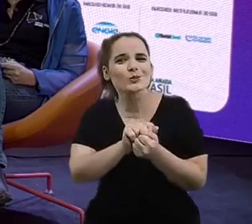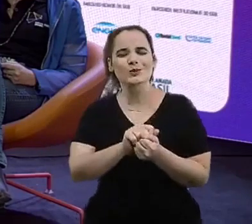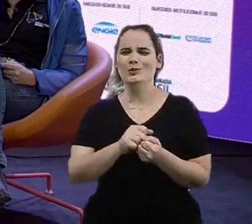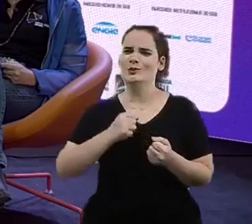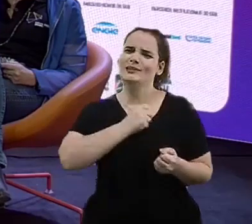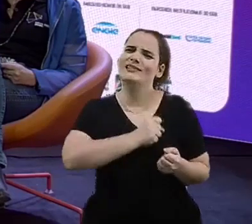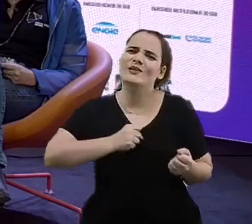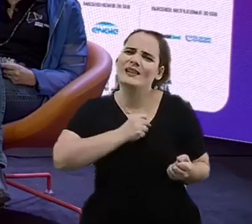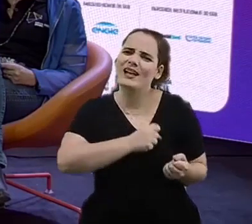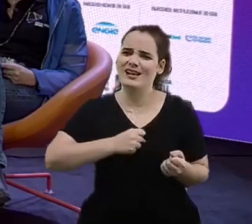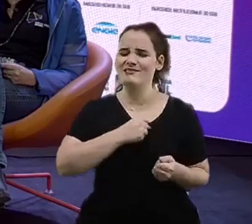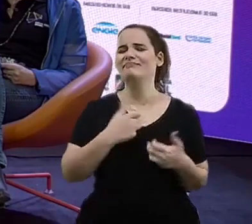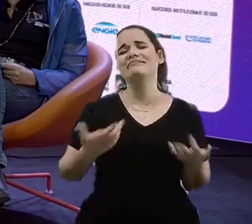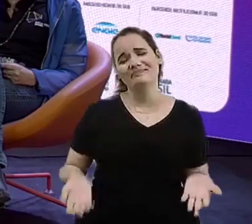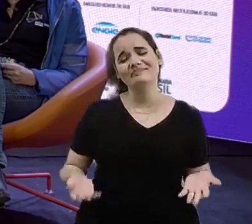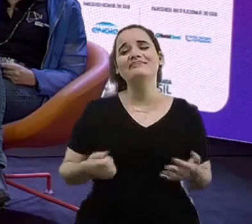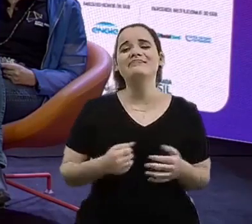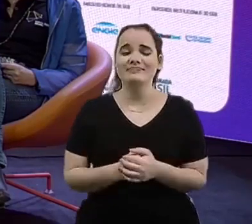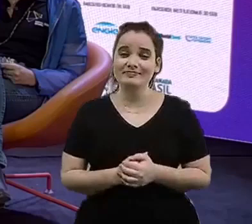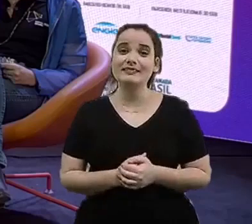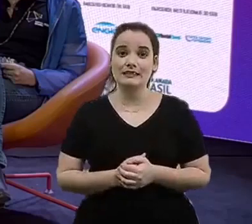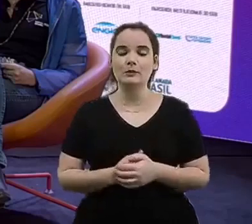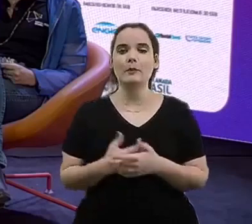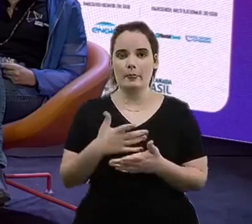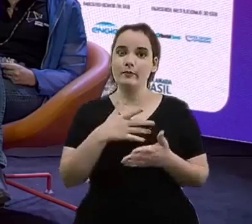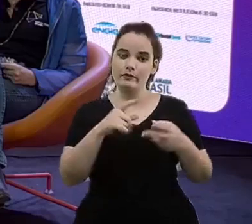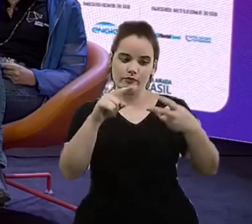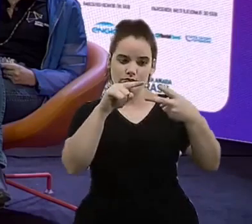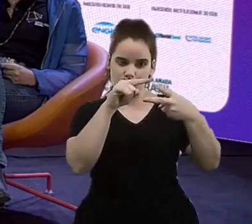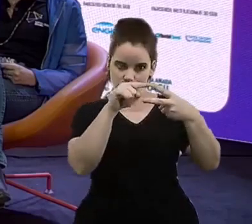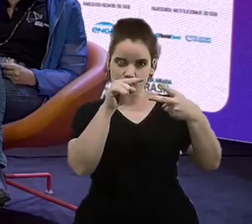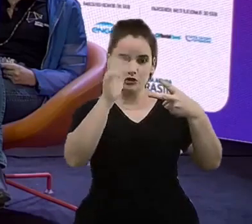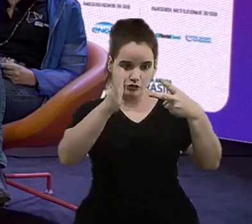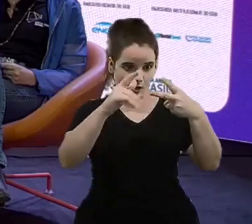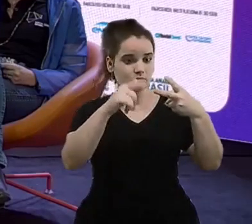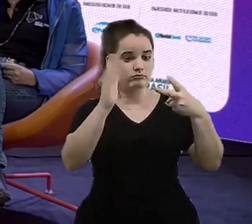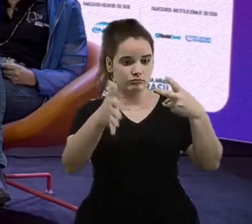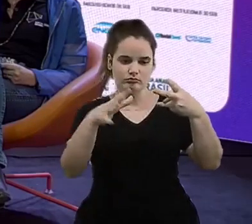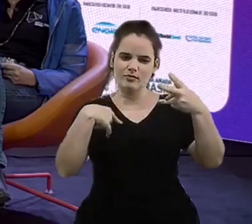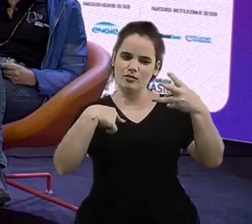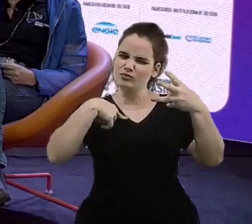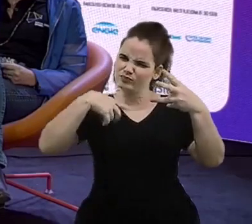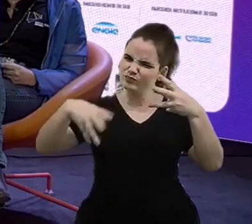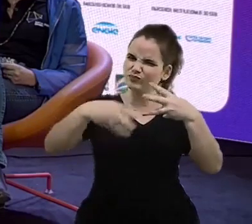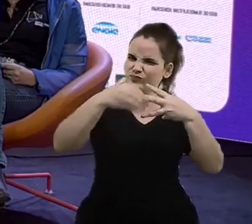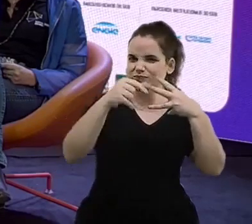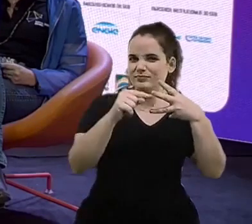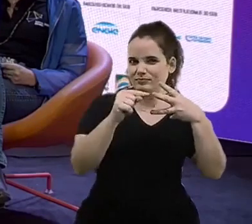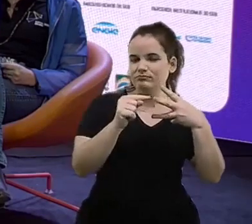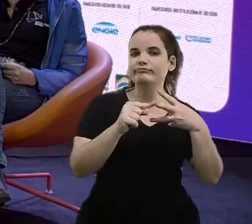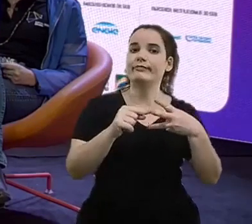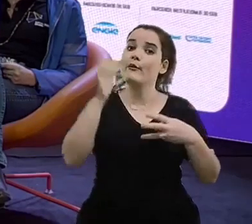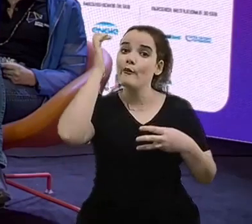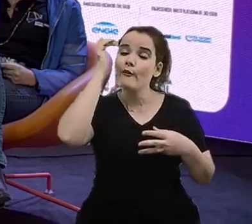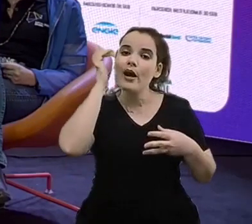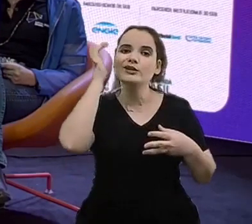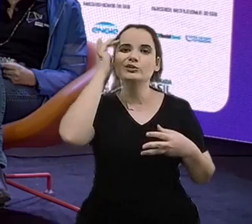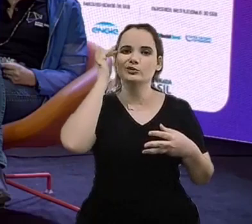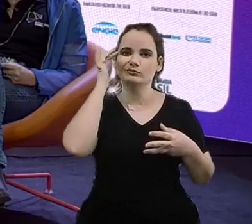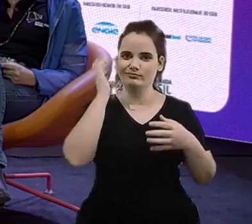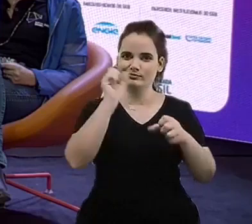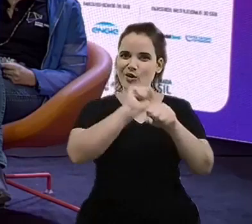ano. E pegando o gancho da Maria Laura da primeira apresentação, acho que a pandemia trouxe essa necessidade da busca pela informação.